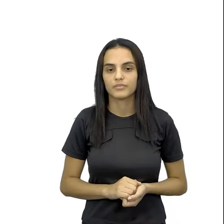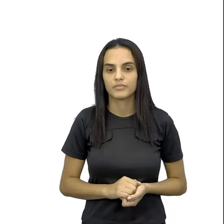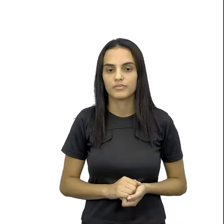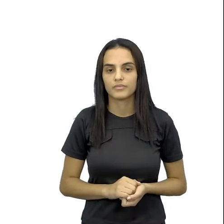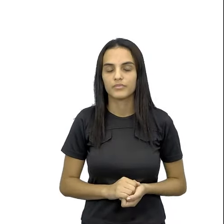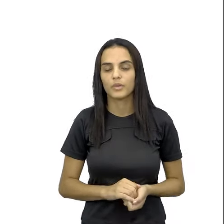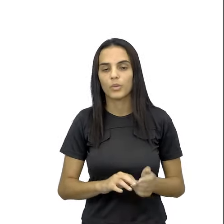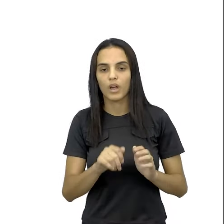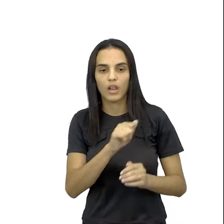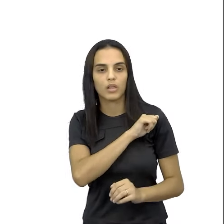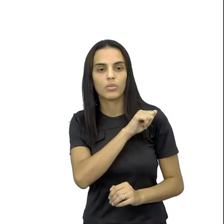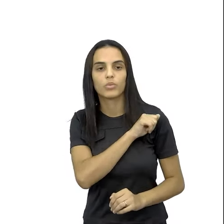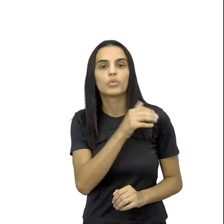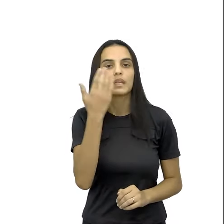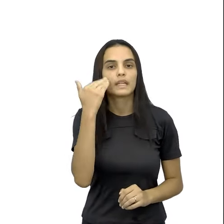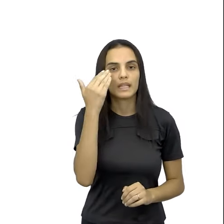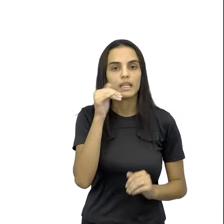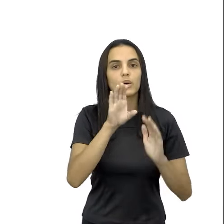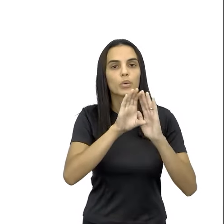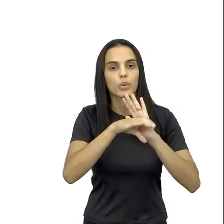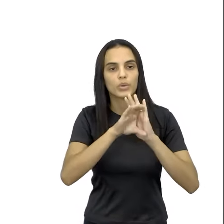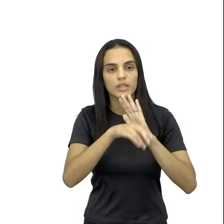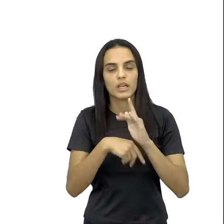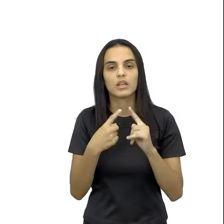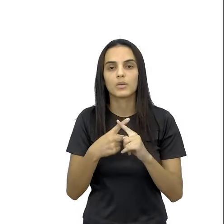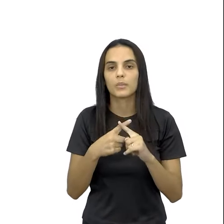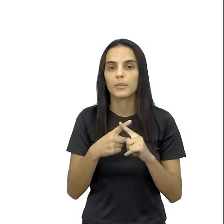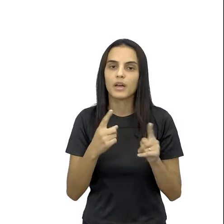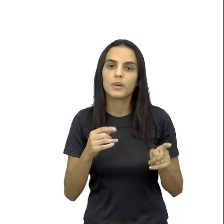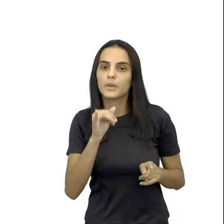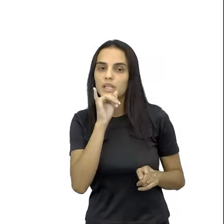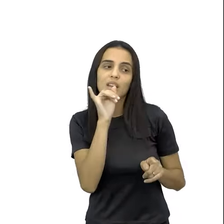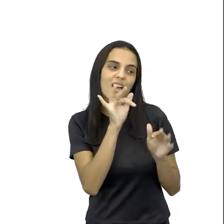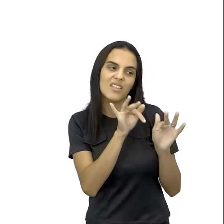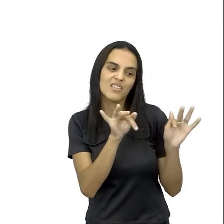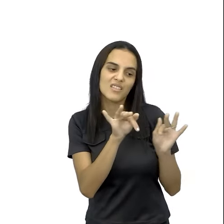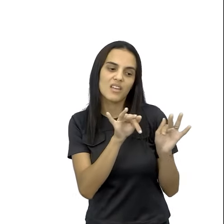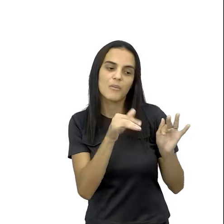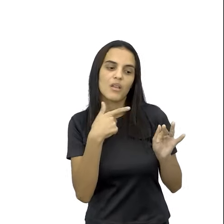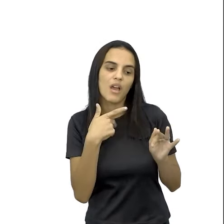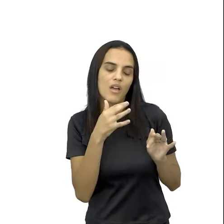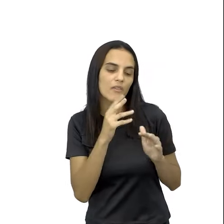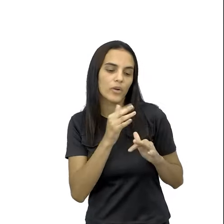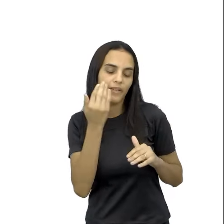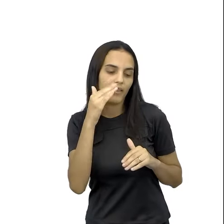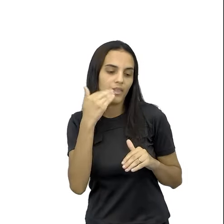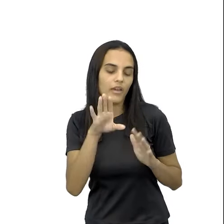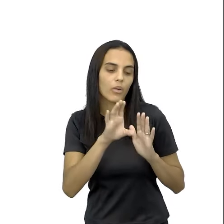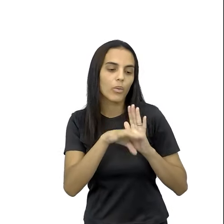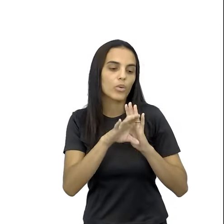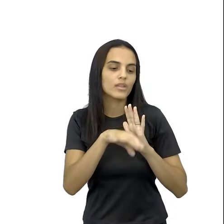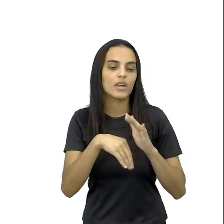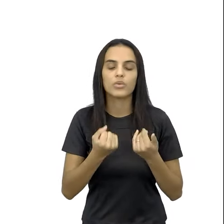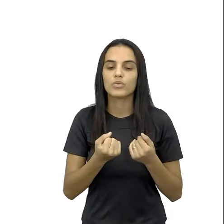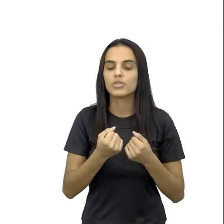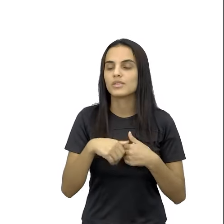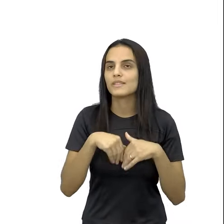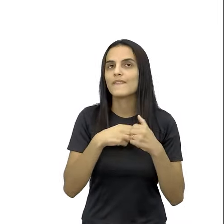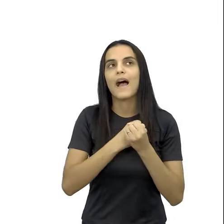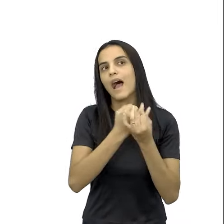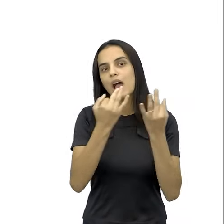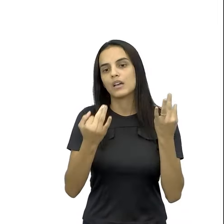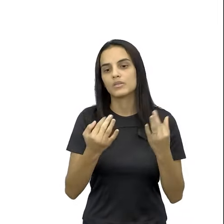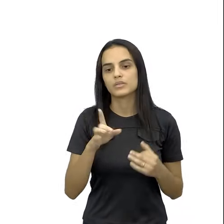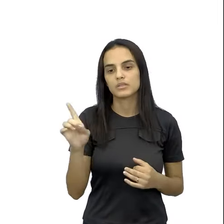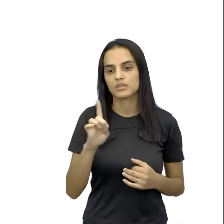do estudante entender o conceito, mas não é que ele vai simplesmente, né? Ele vai entender o conceito de múltiplo, né? Mas a